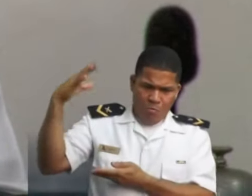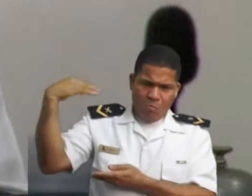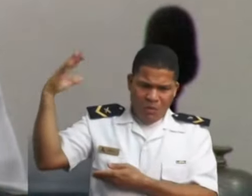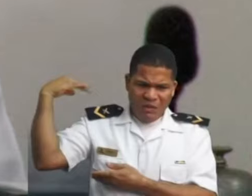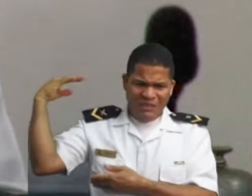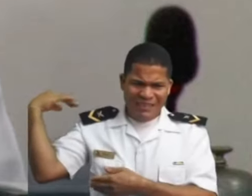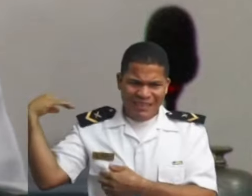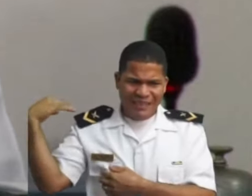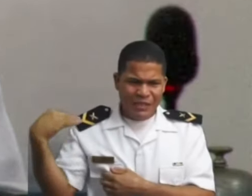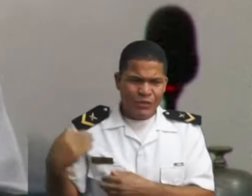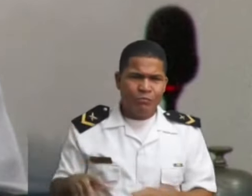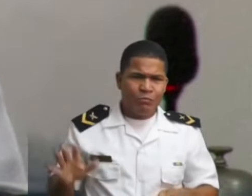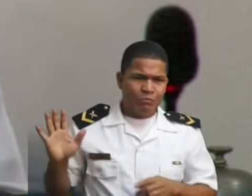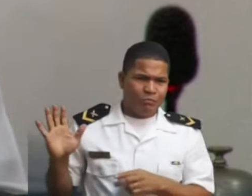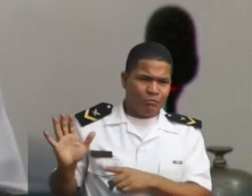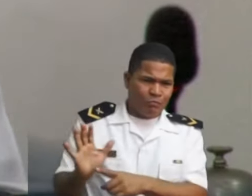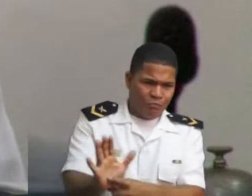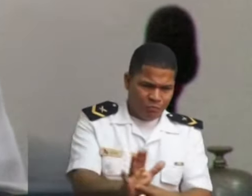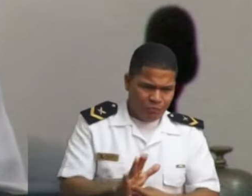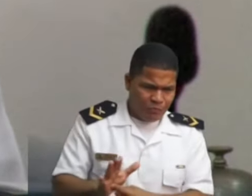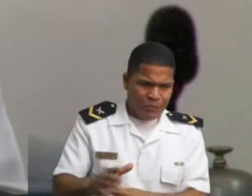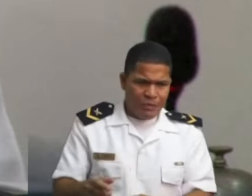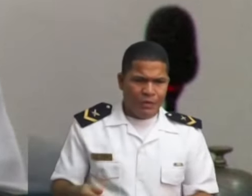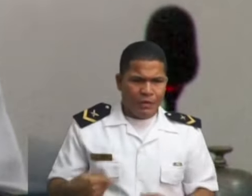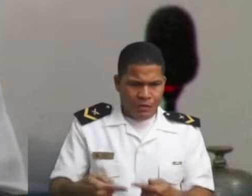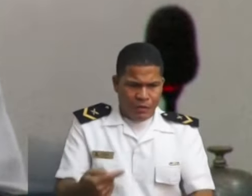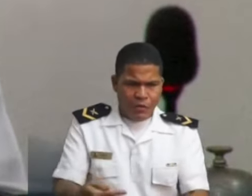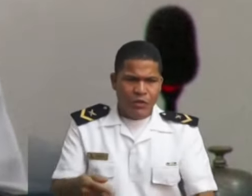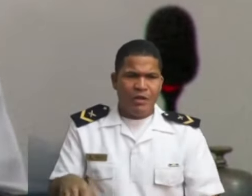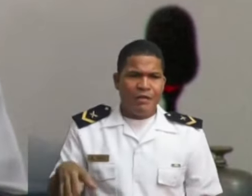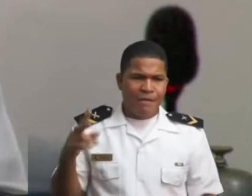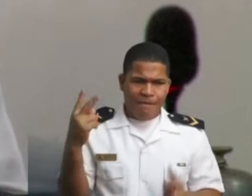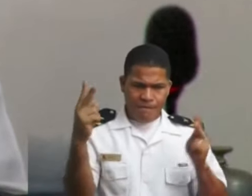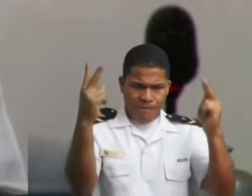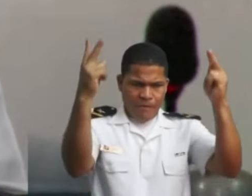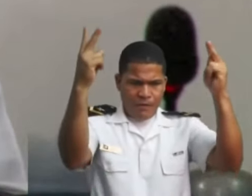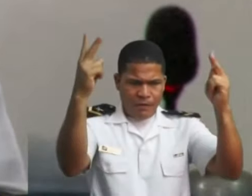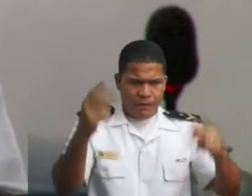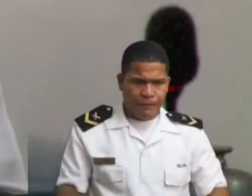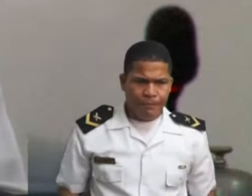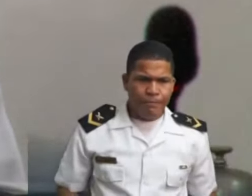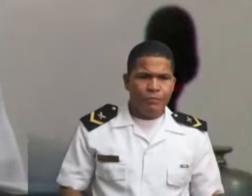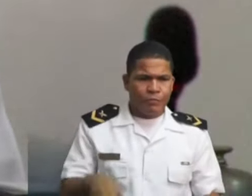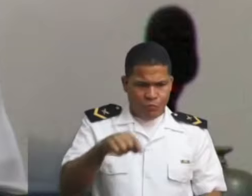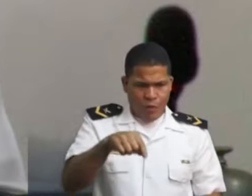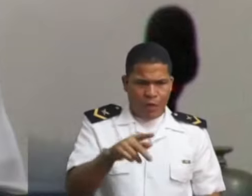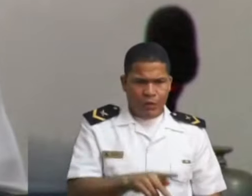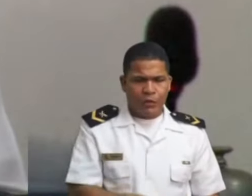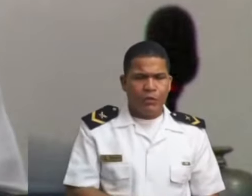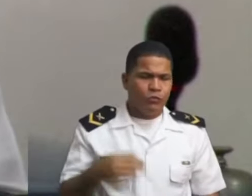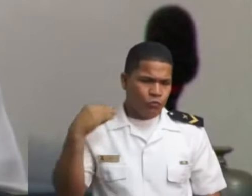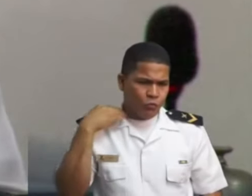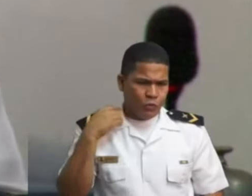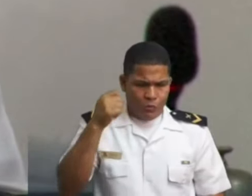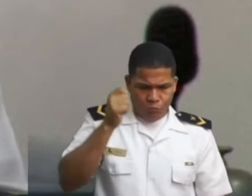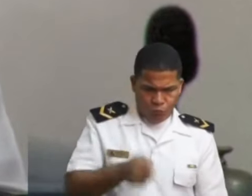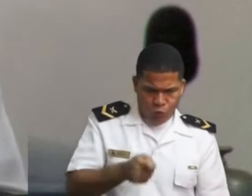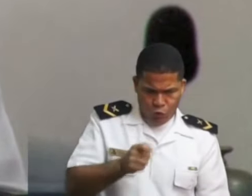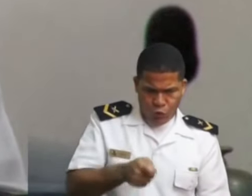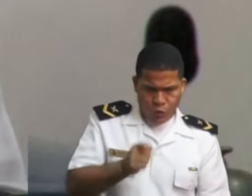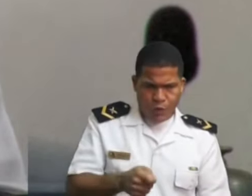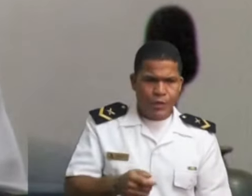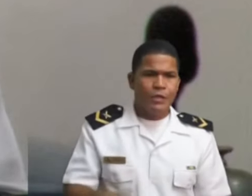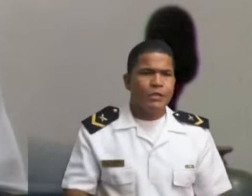edificaram legado de vitórias alcançadas por esta casa. E aos que hoje aqui trabalham, juízes, servidores civis